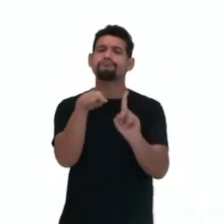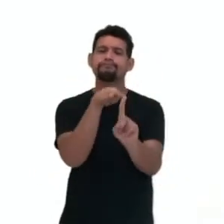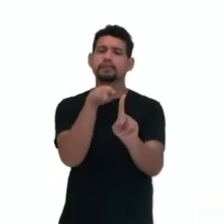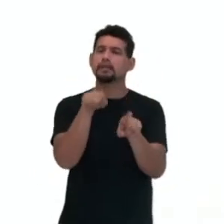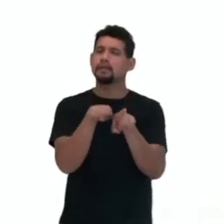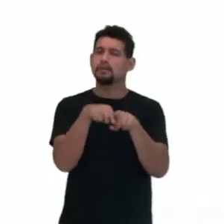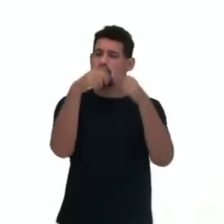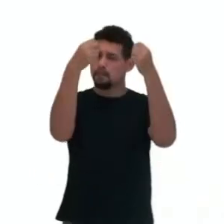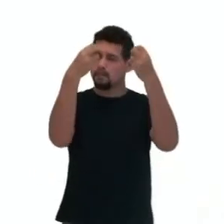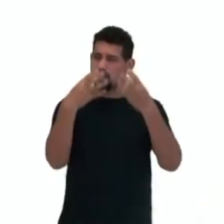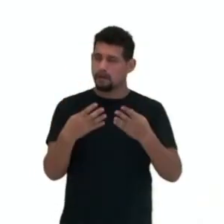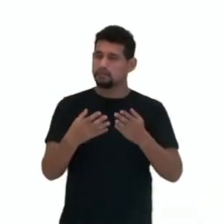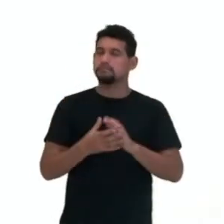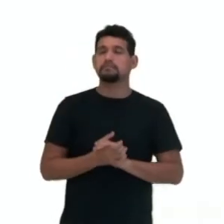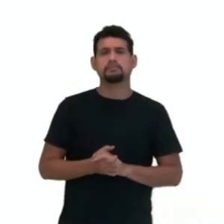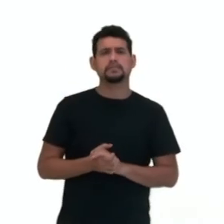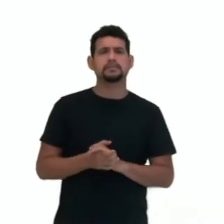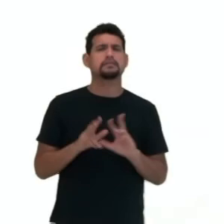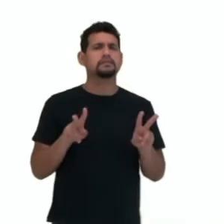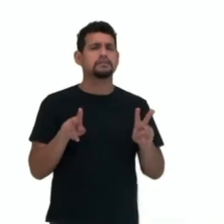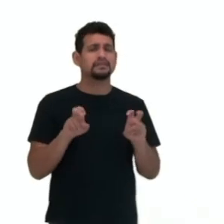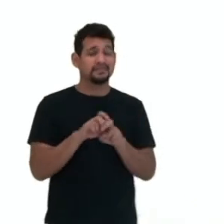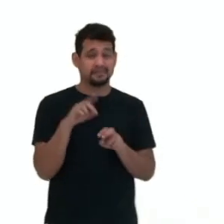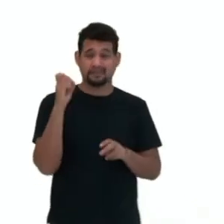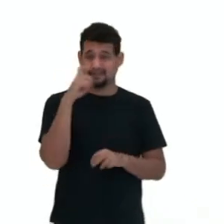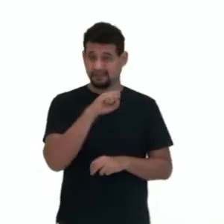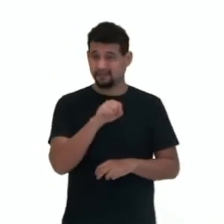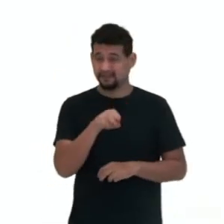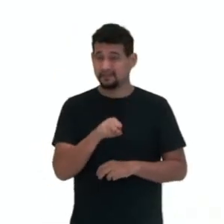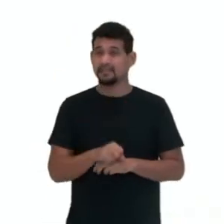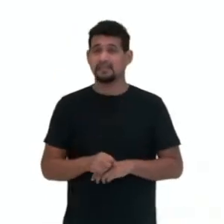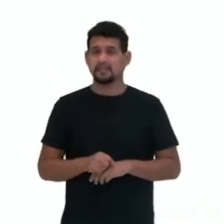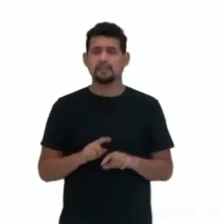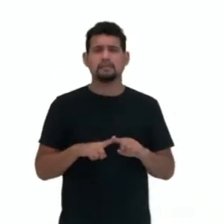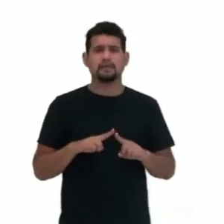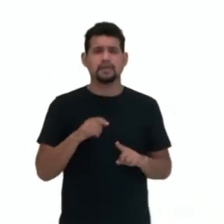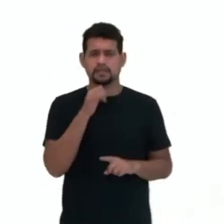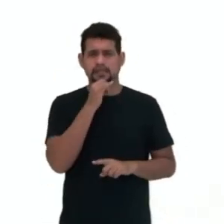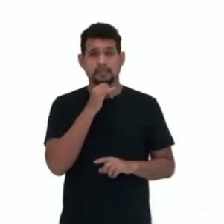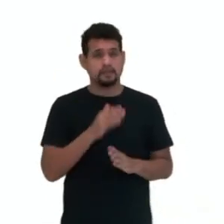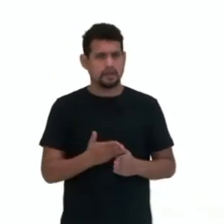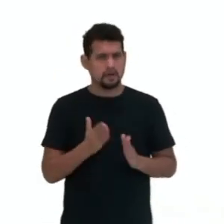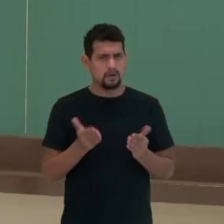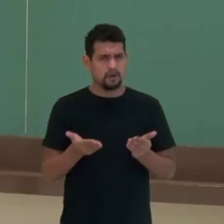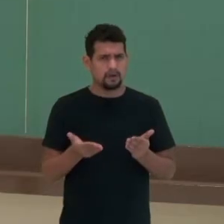pelos autores em relação às dificuldades. Então, aqui,